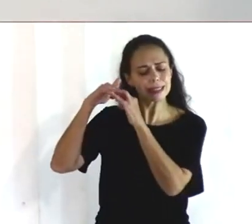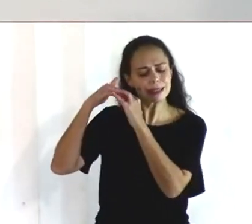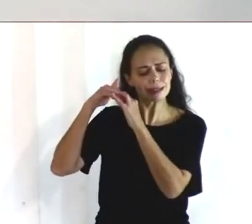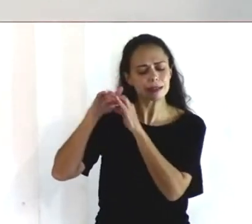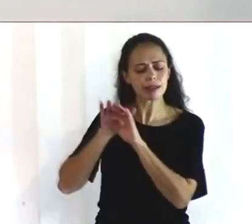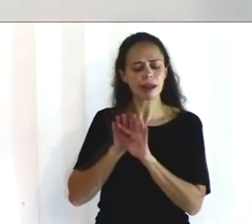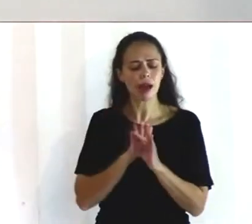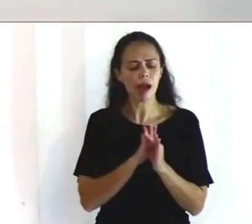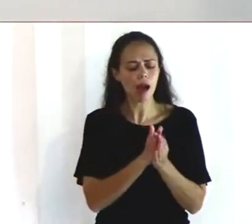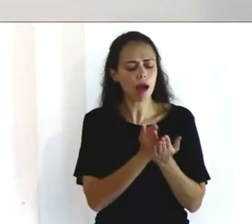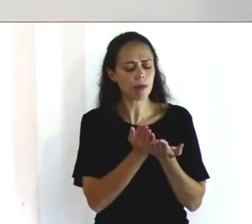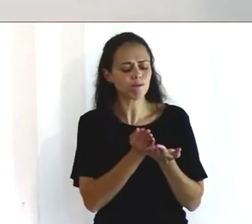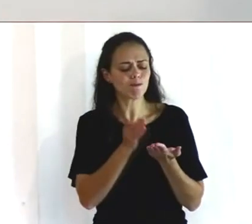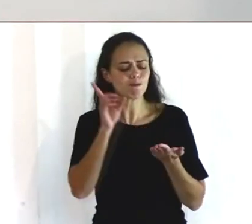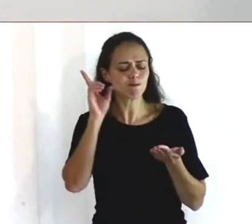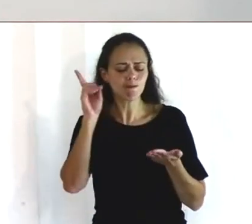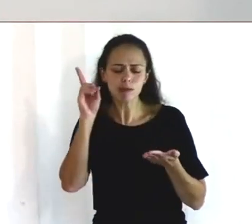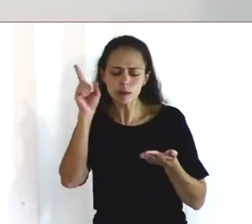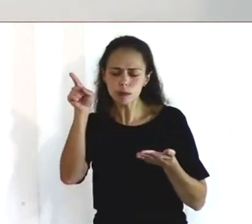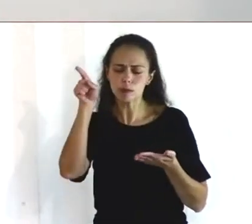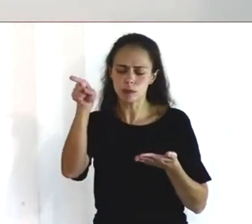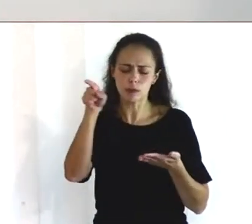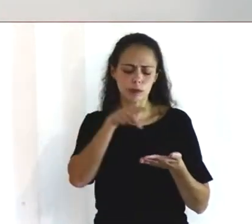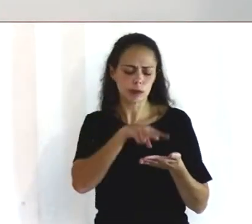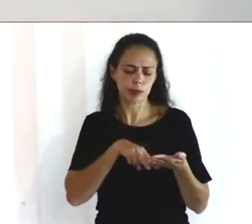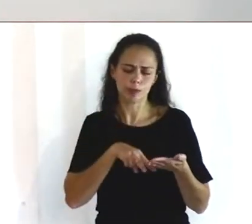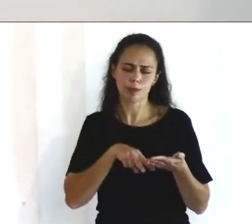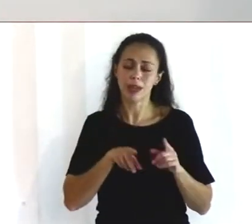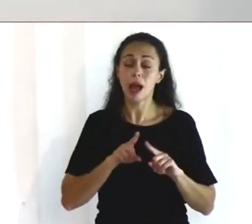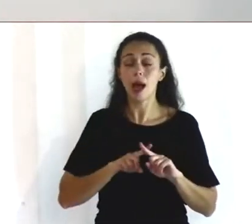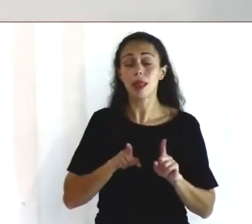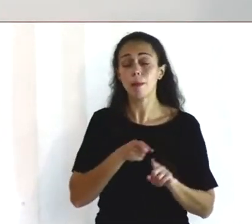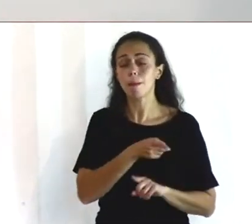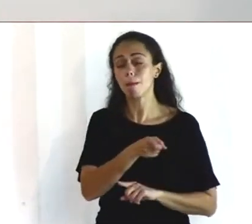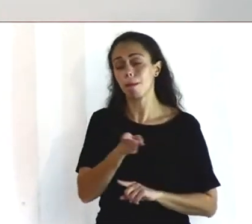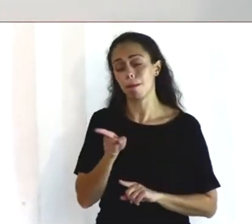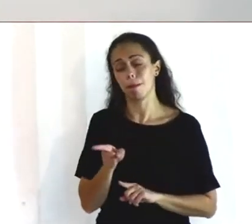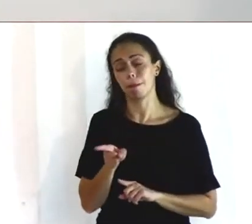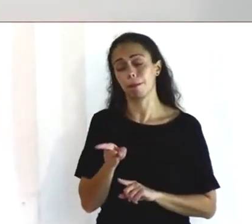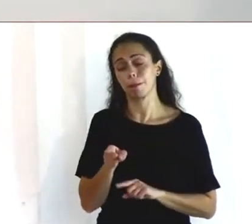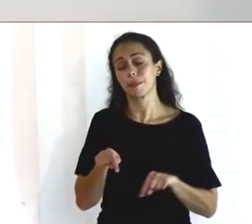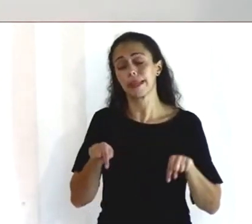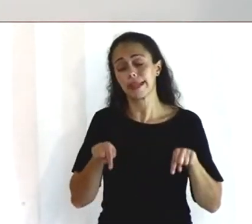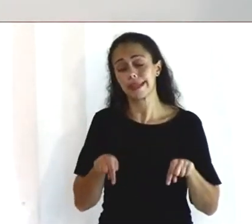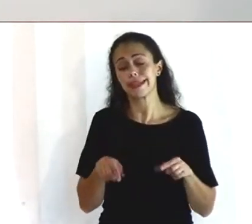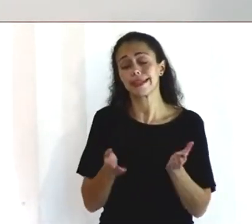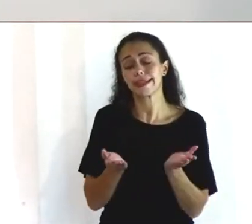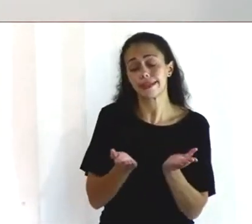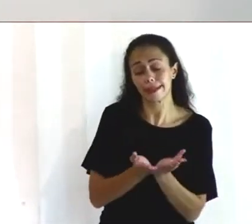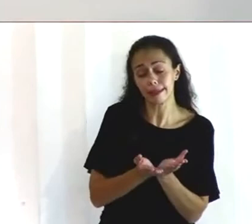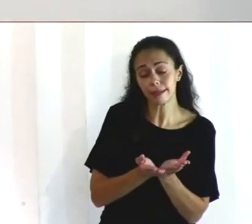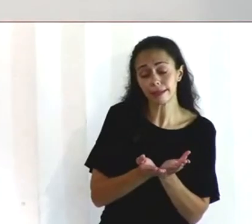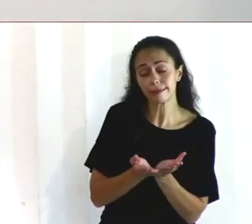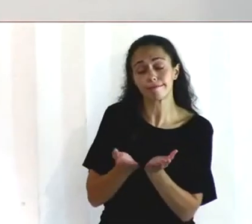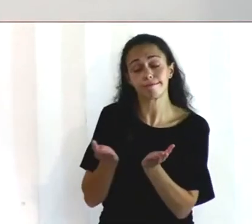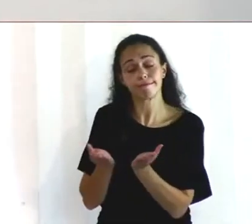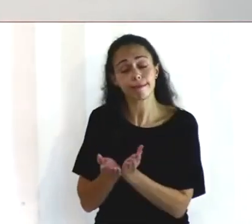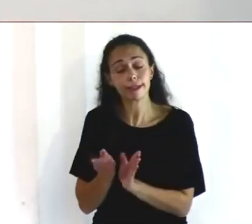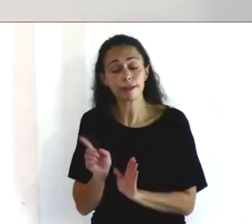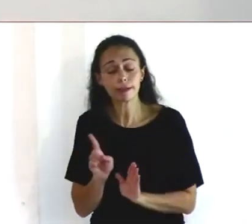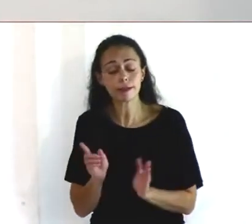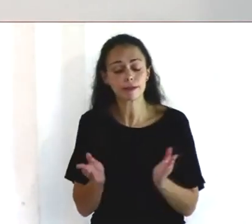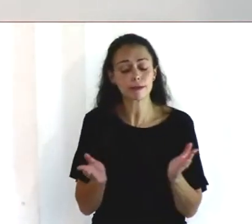haja descrentes entre nós. E nós não julgamos crentes ou descrentes.